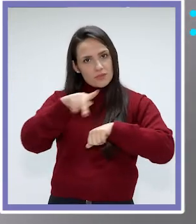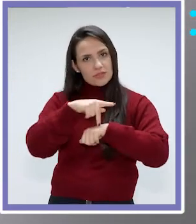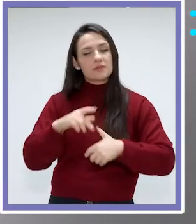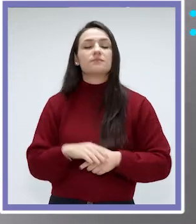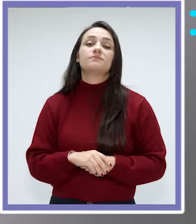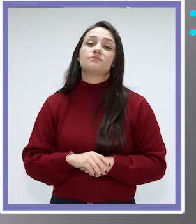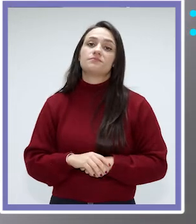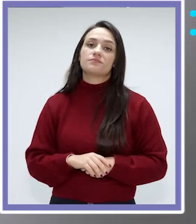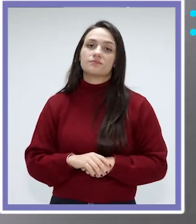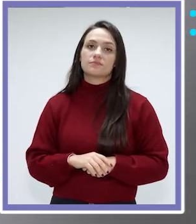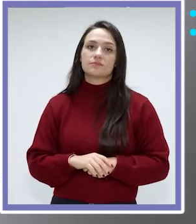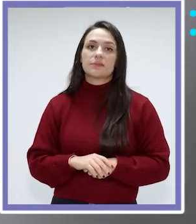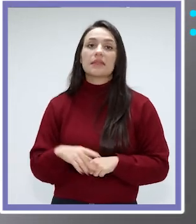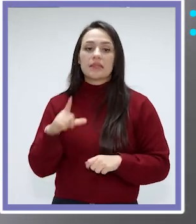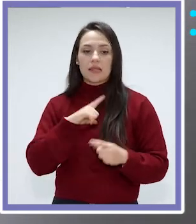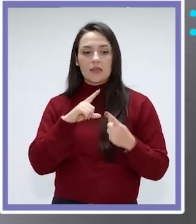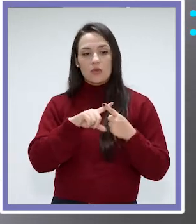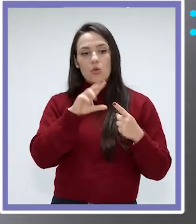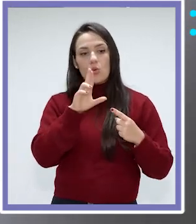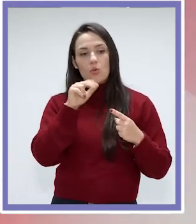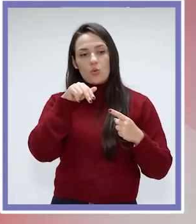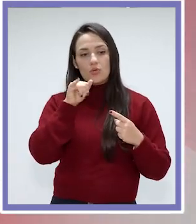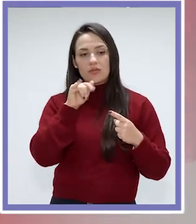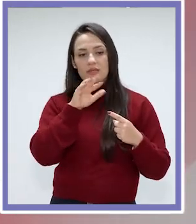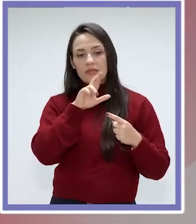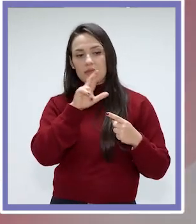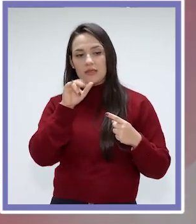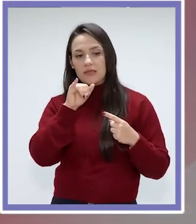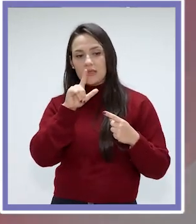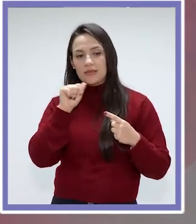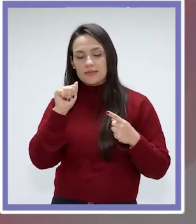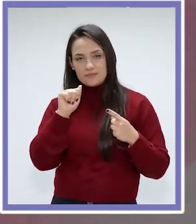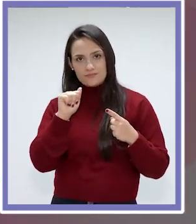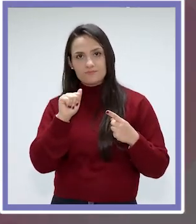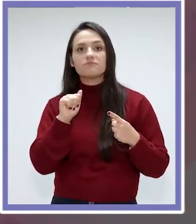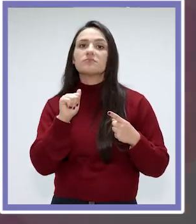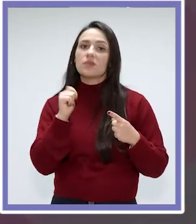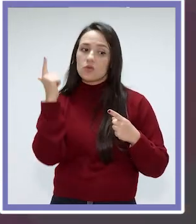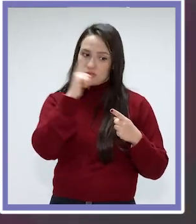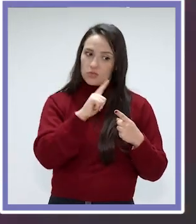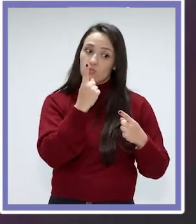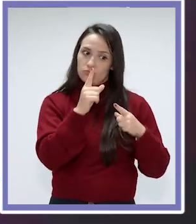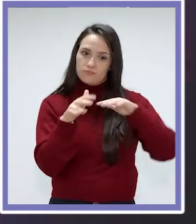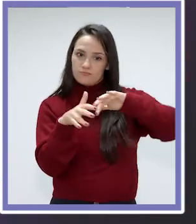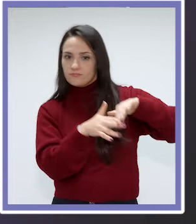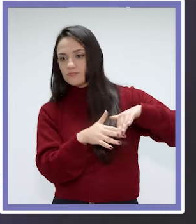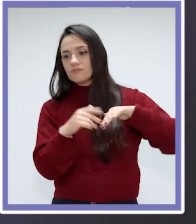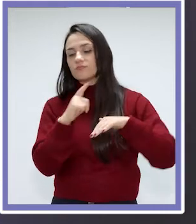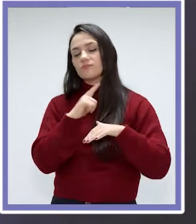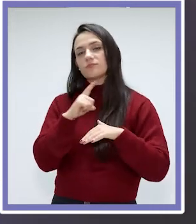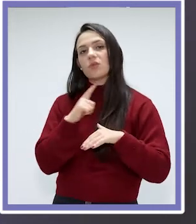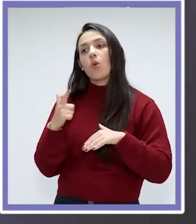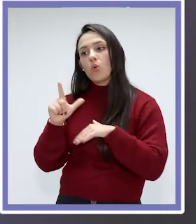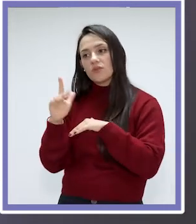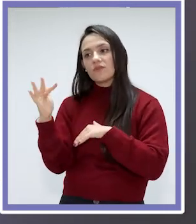países. E fora a Unihila também, algumas universidades locais, por exemplo, nós temos um projeto chamado UEMS na Rota, que nós temos